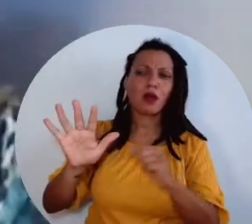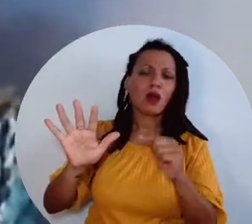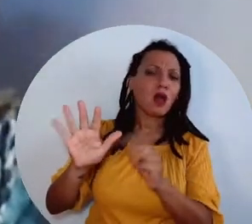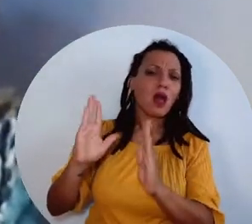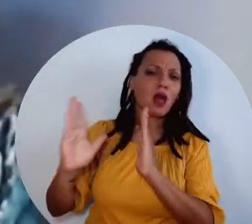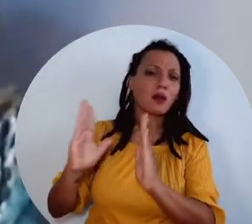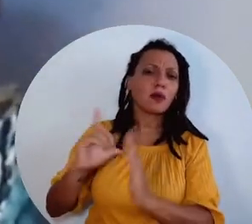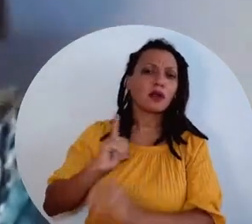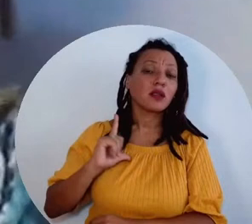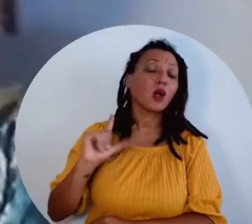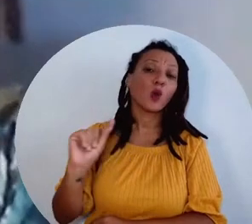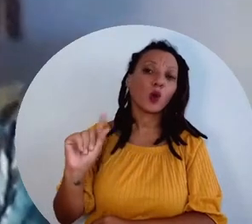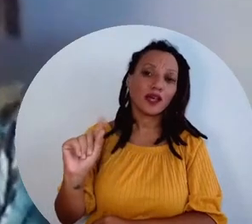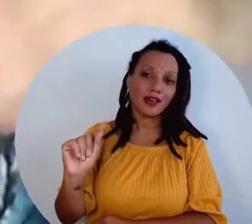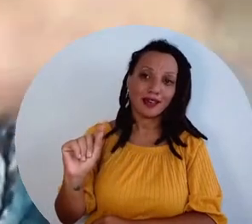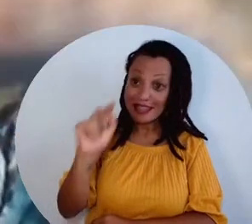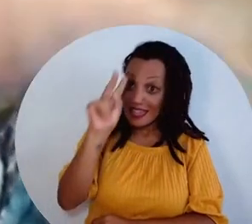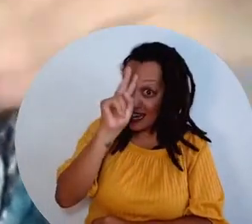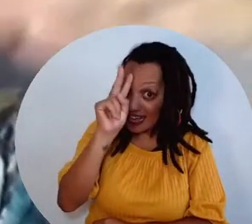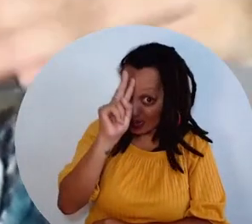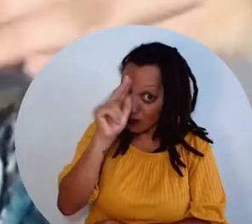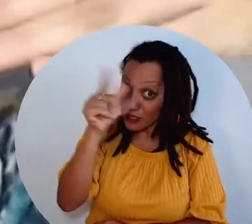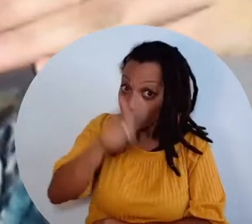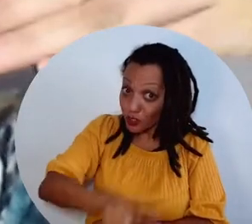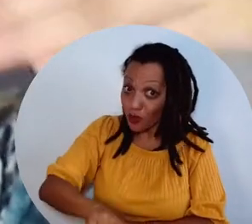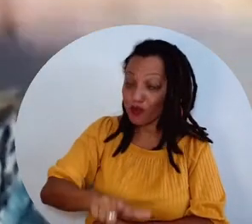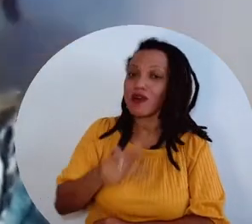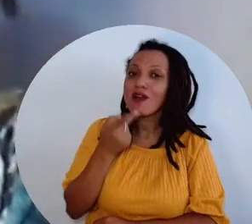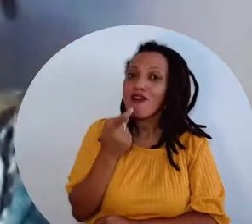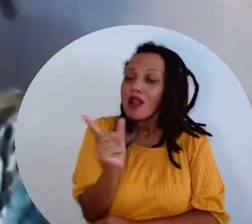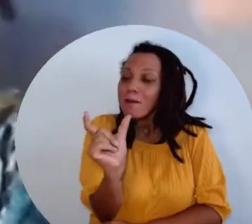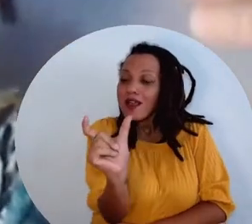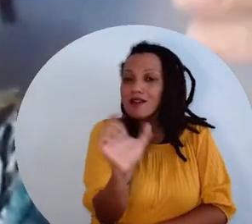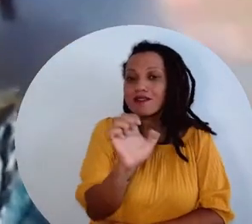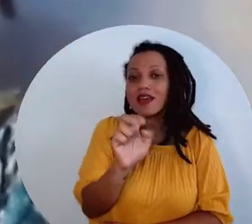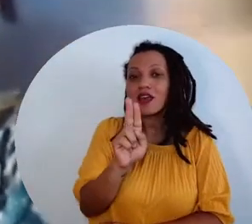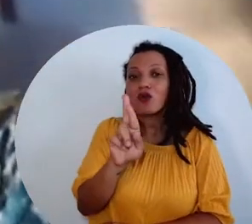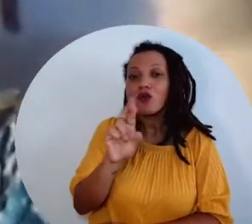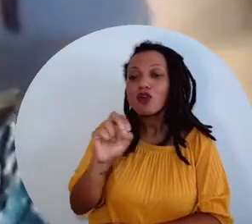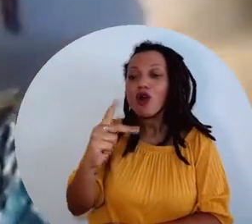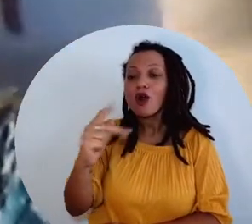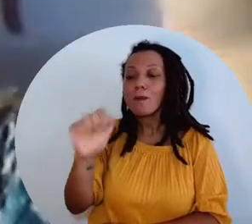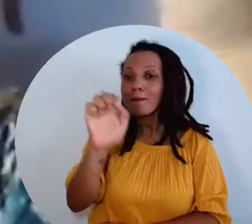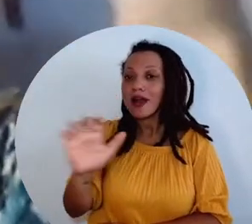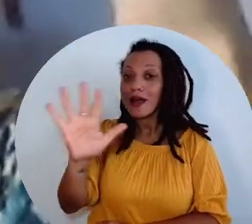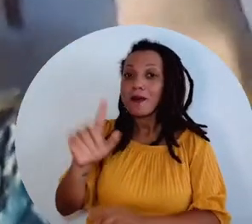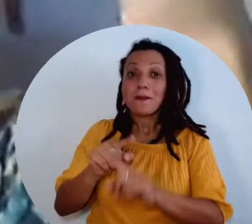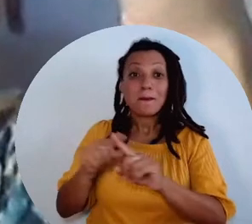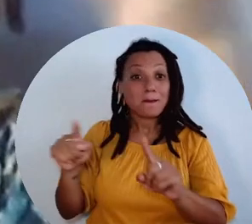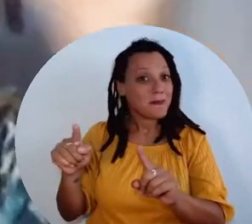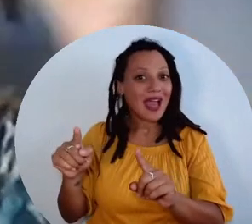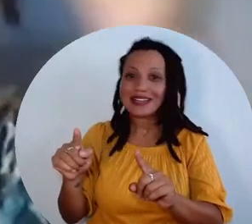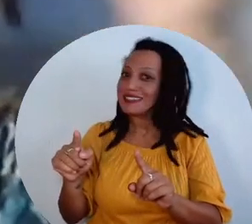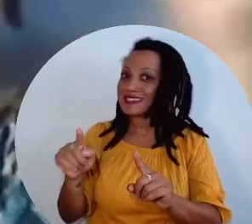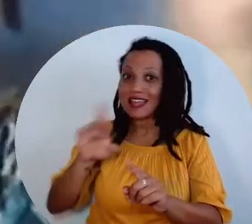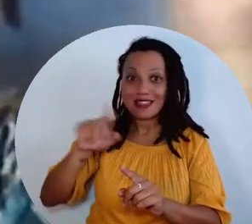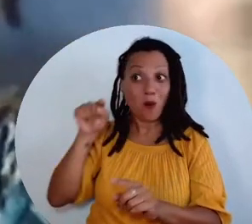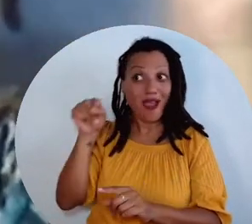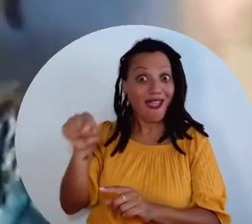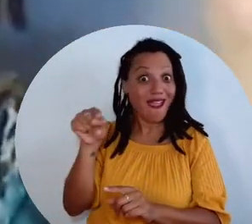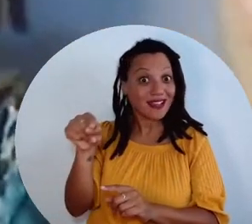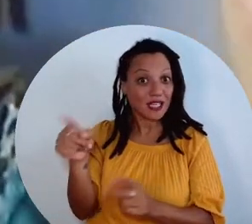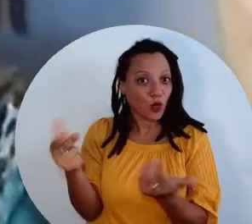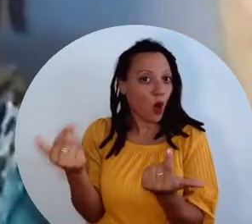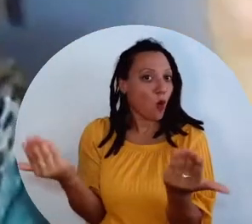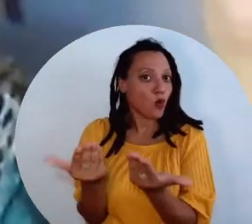tem numa Europa? Né? Como eu, né, reforçando mais uma vez, estou usando Europa, mas fiquem guardado que Europa, enquanto